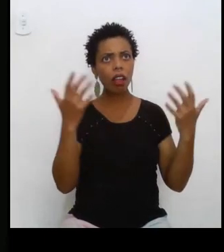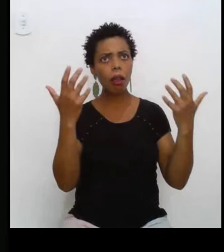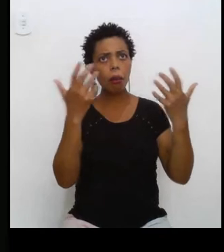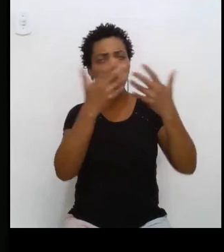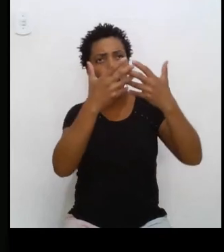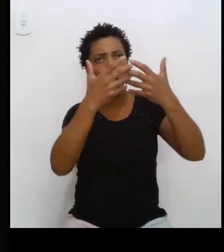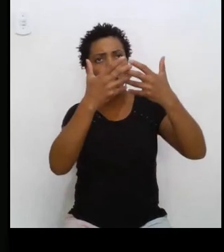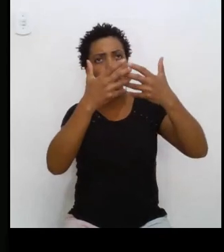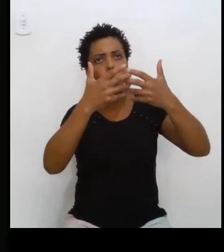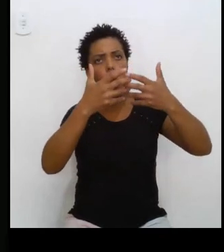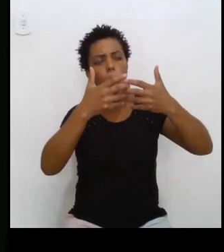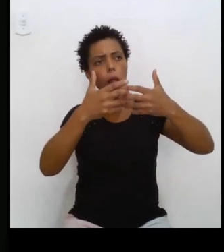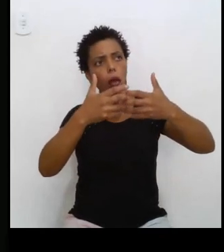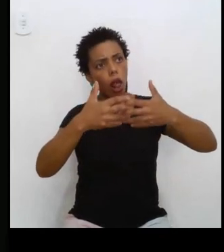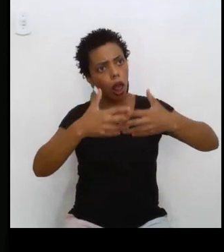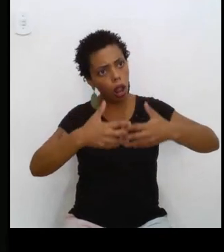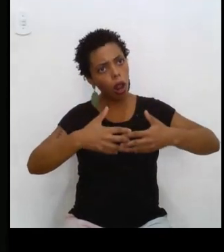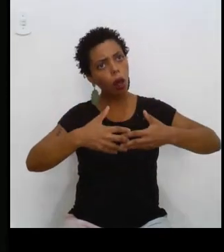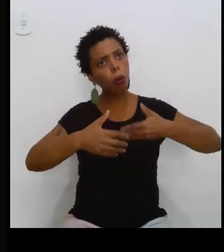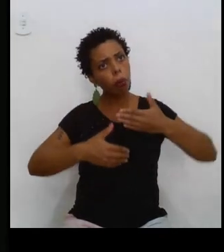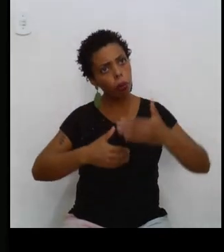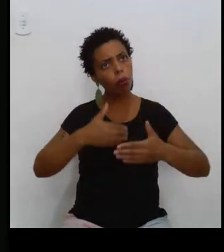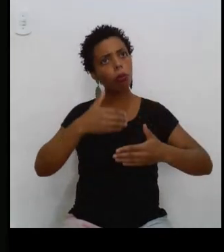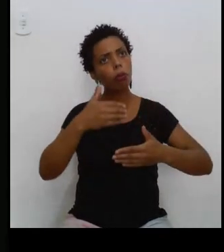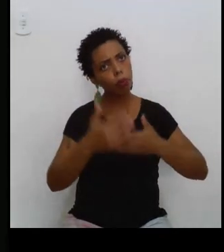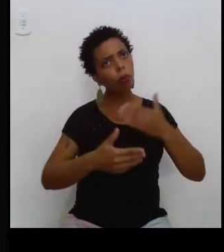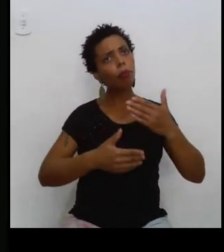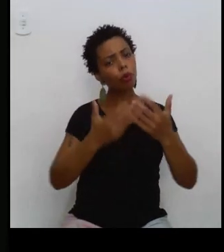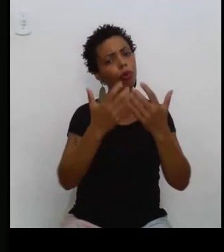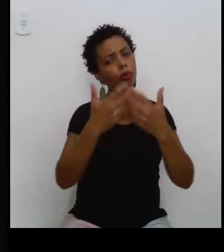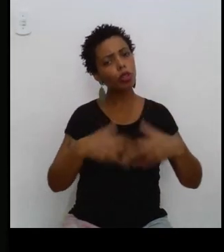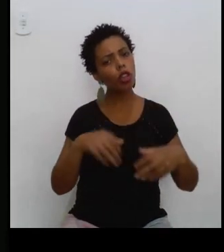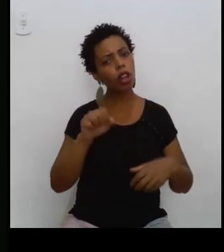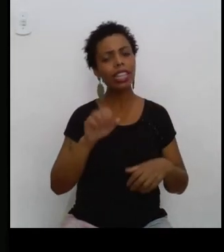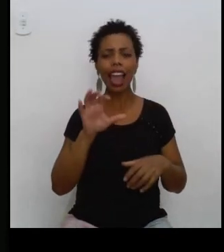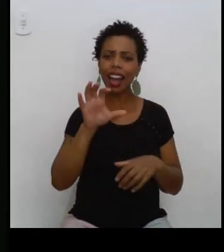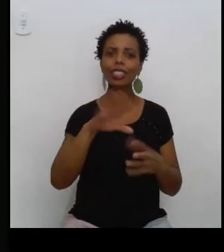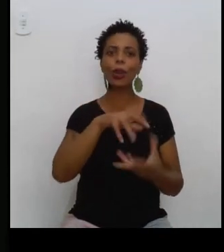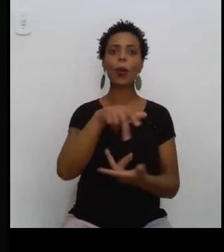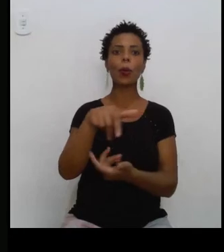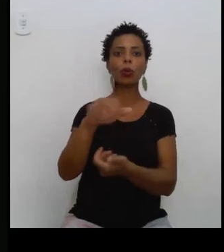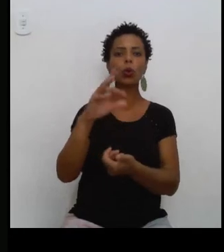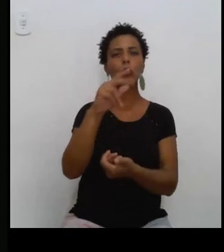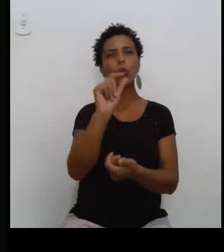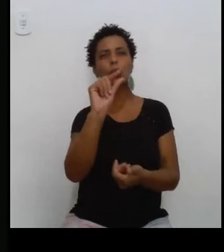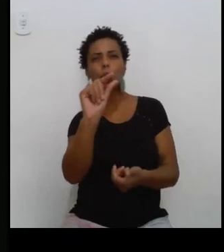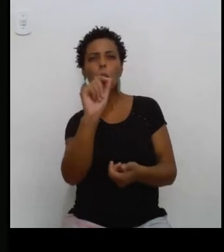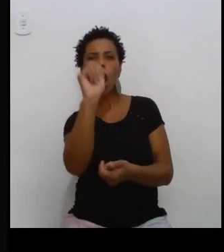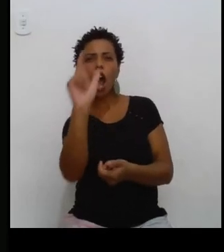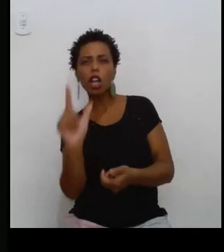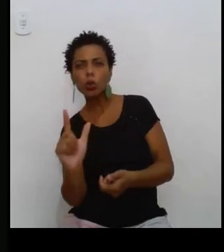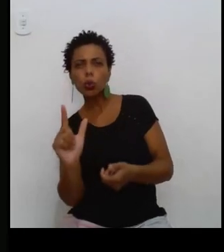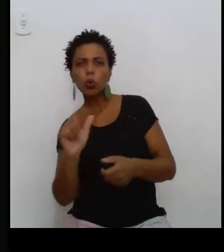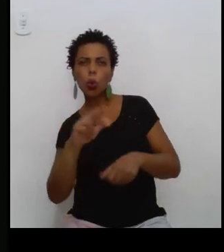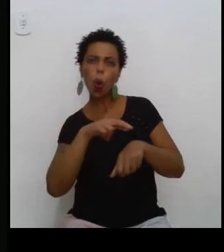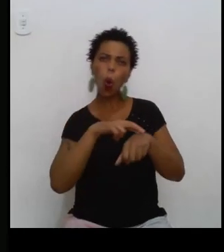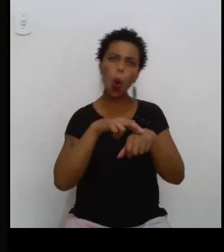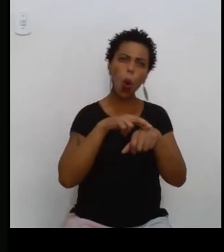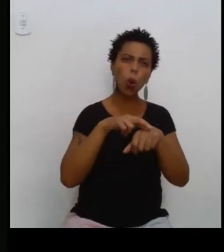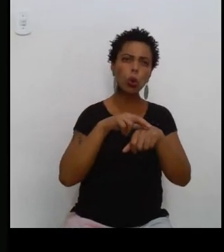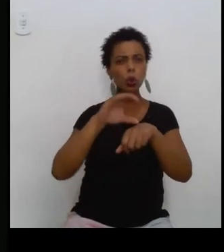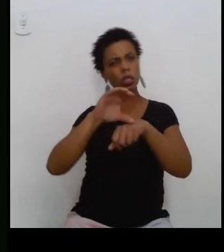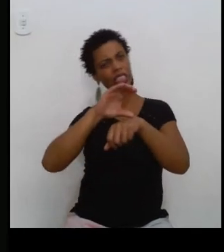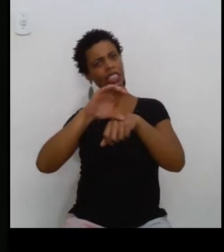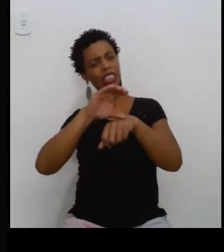assim o mundo porque tá meio azulado arroxeado acinzentado e eu só consigo ver o